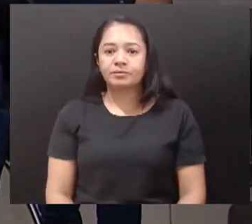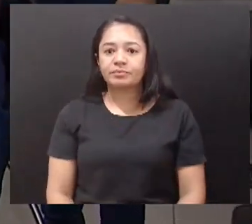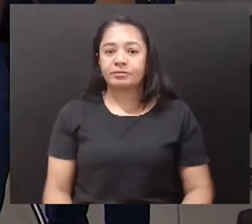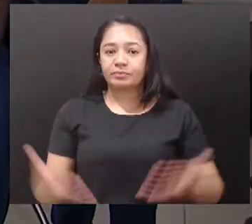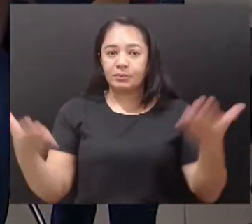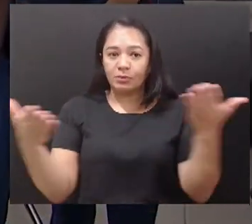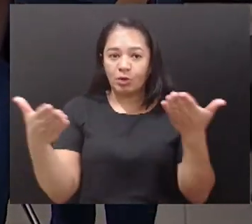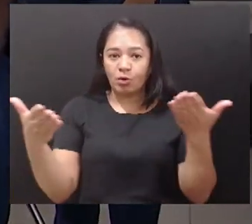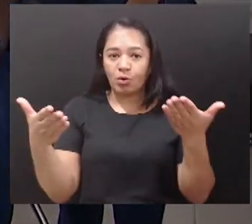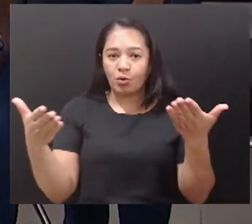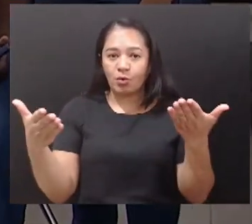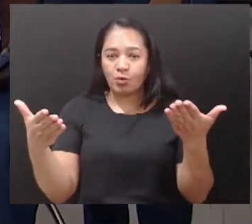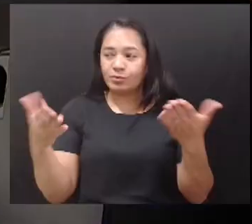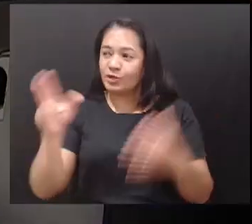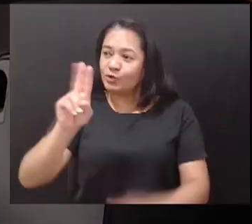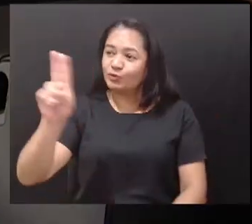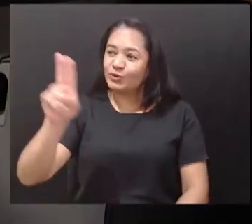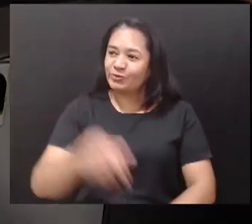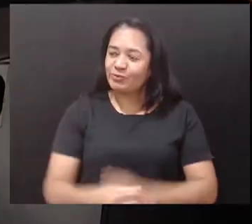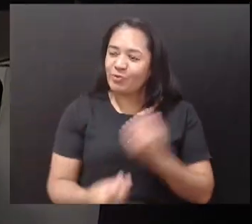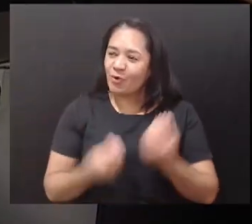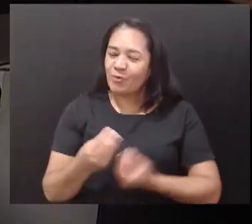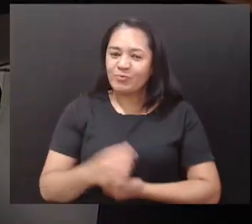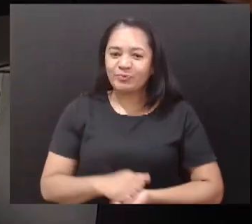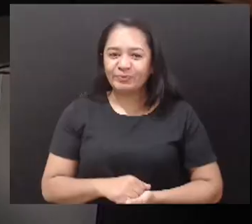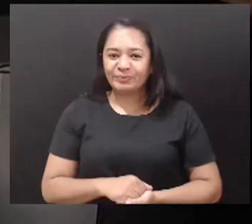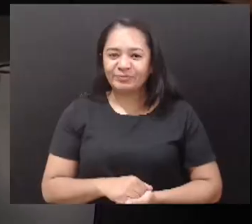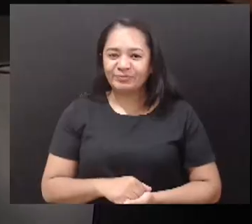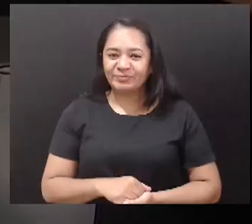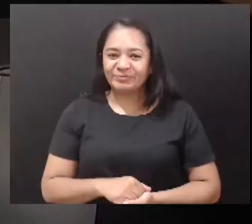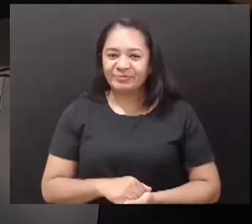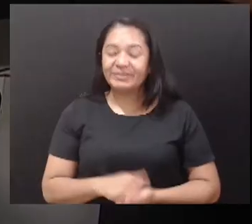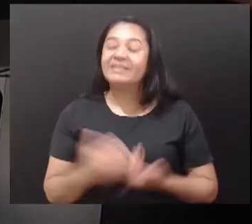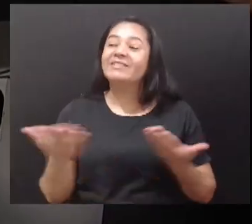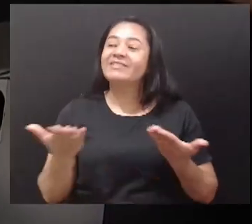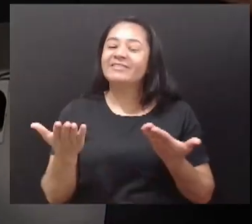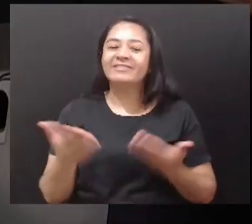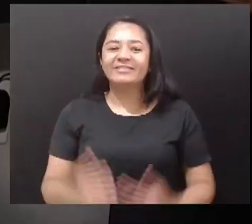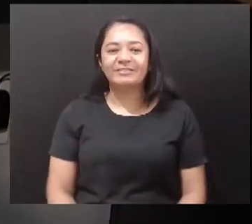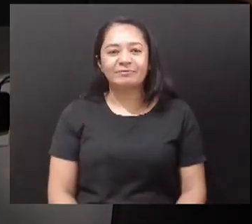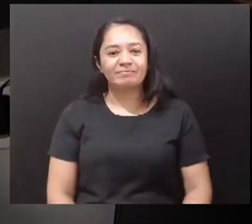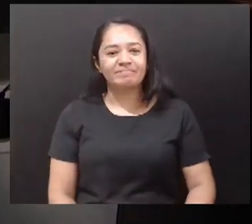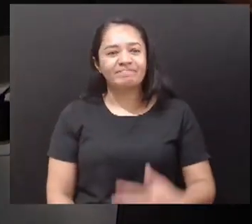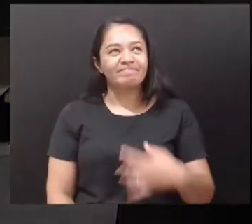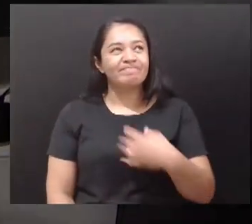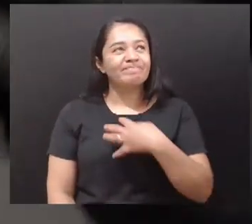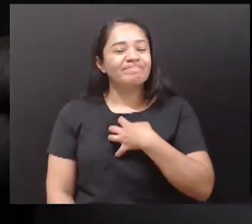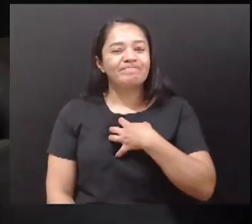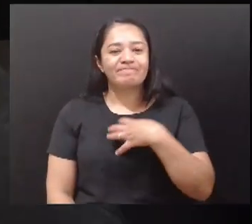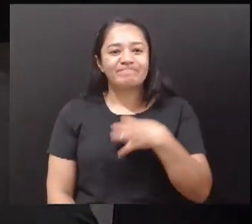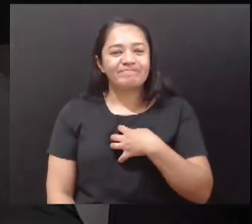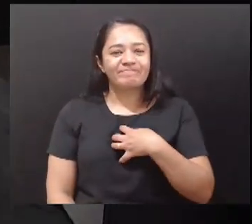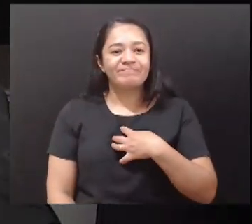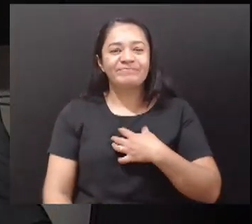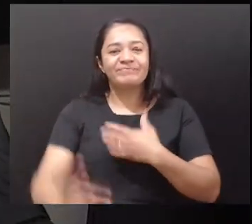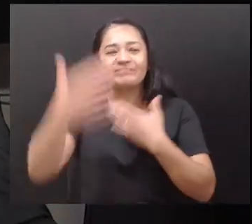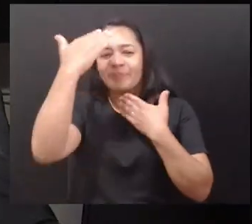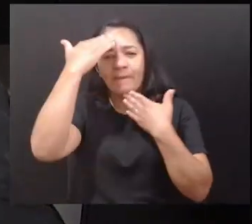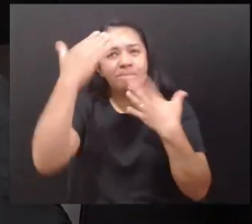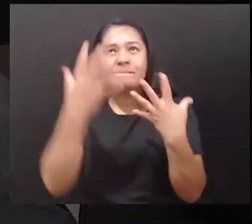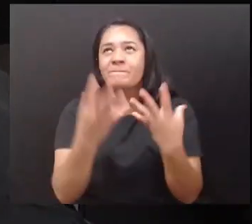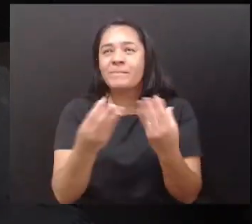o seu nome. Dinho Hair Company. E aí? Isso aí para mim, nossa, é muito gratificante. E como é para